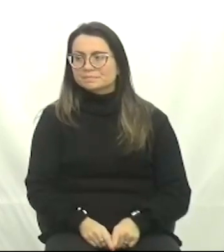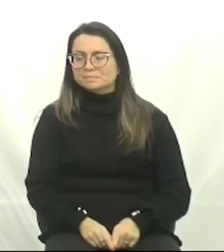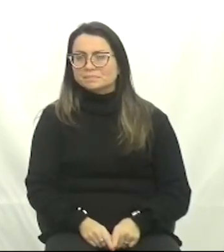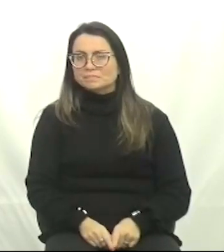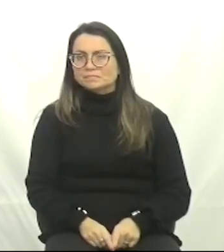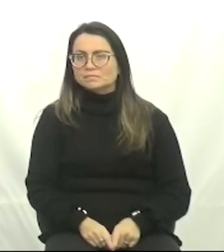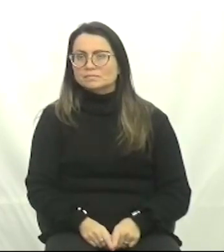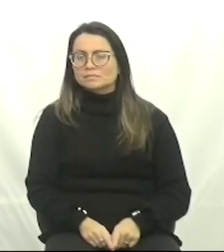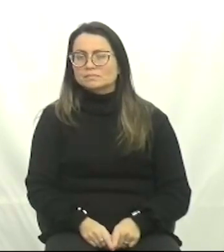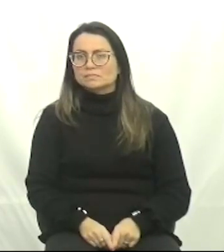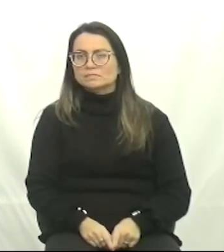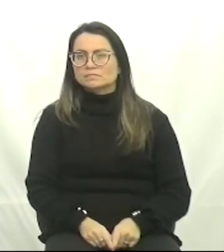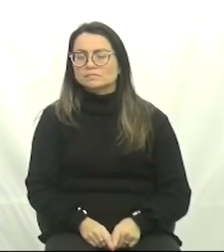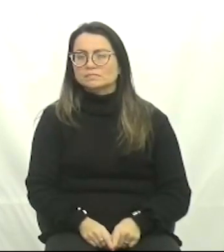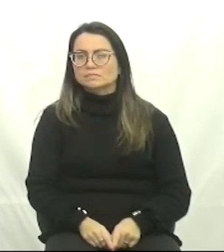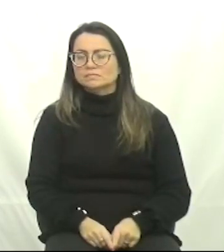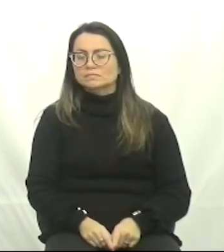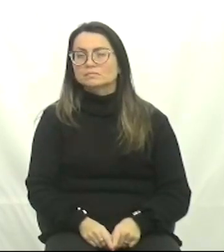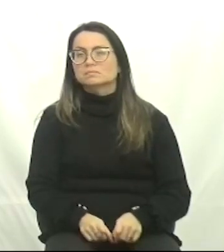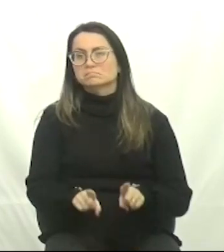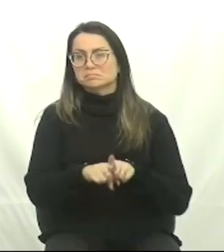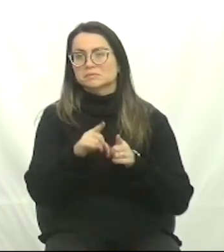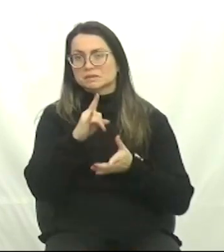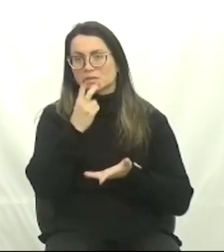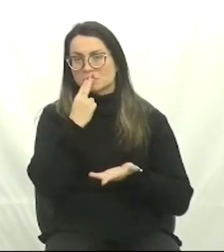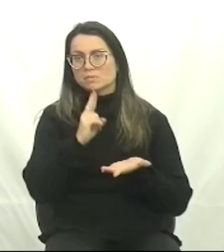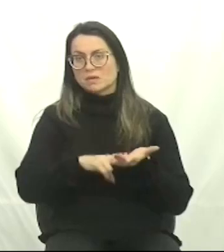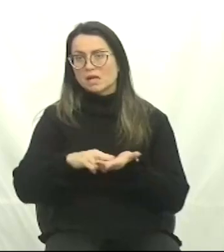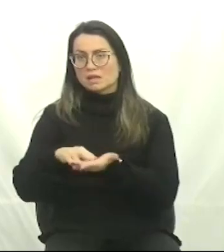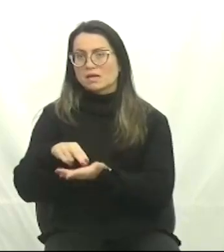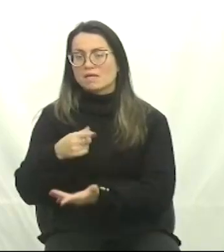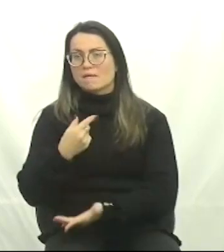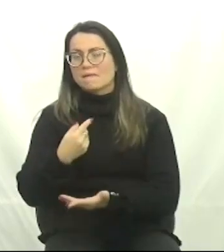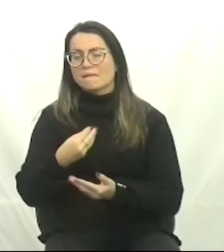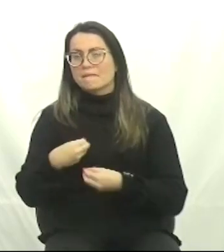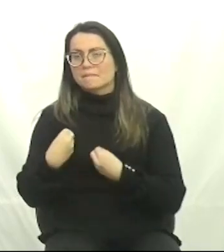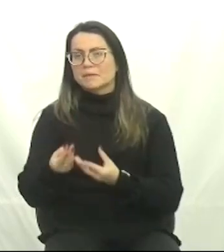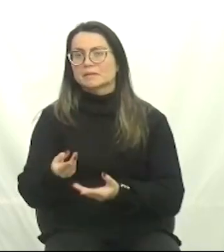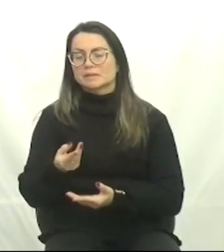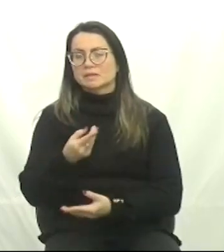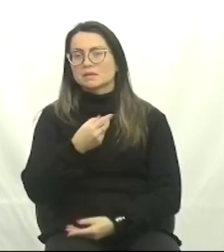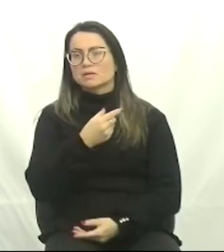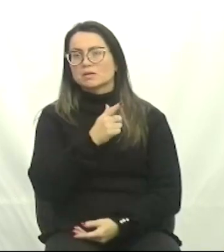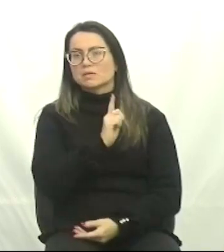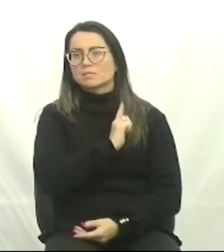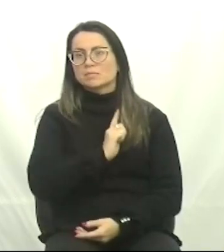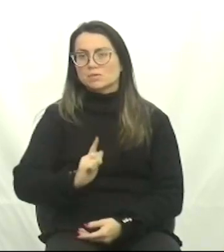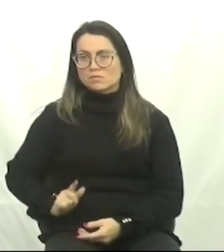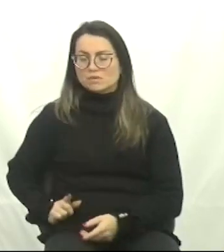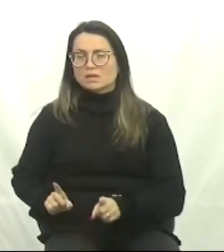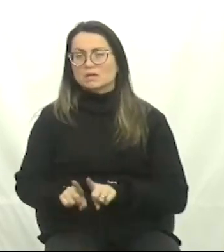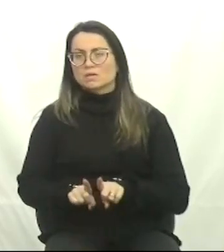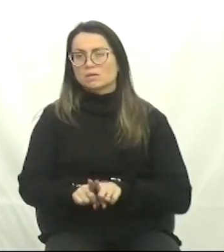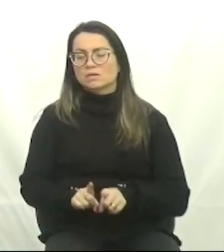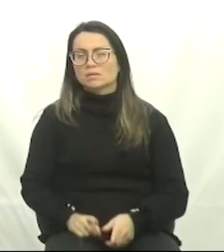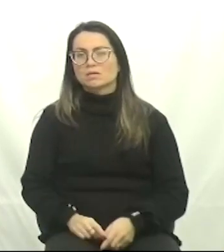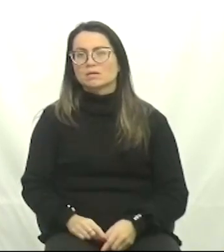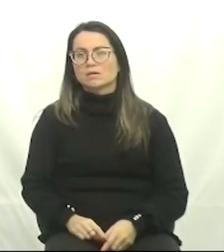ao governador. Agora nós queremos, da mesma forma, a manutenção da proporcionalidade das bolsas do